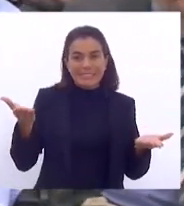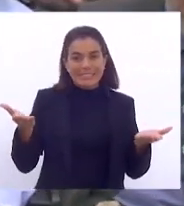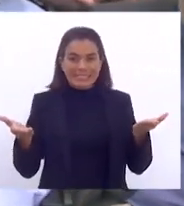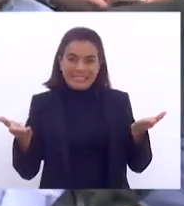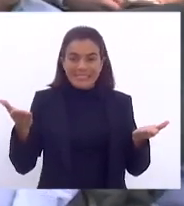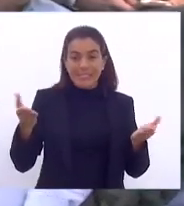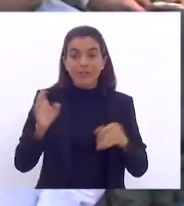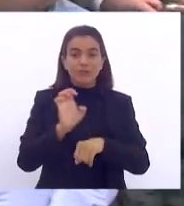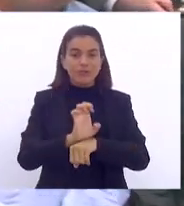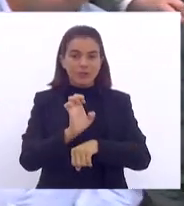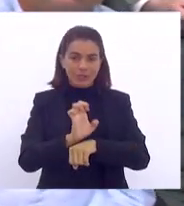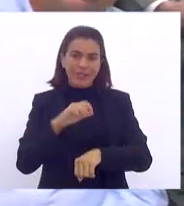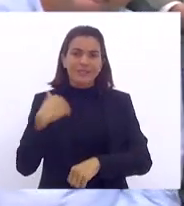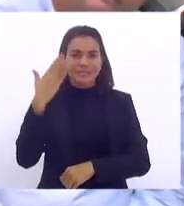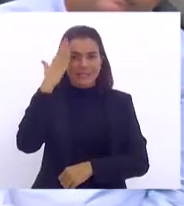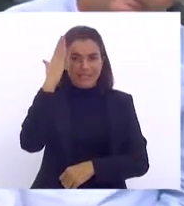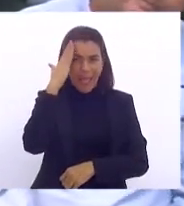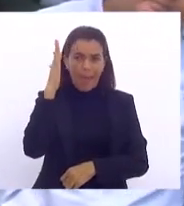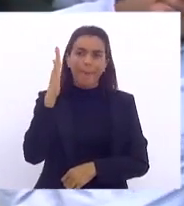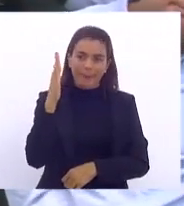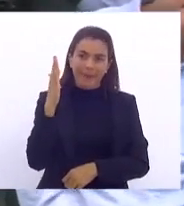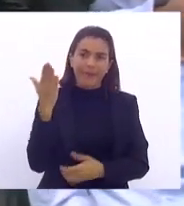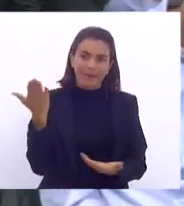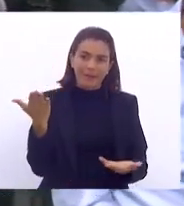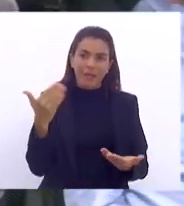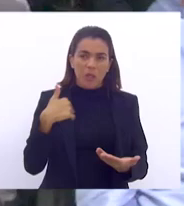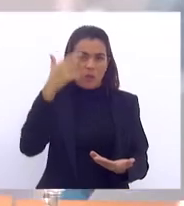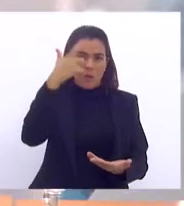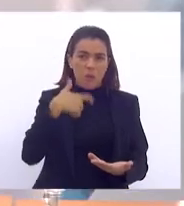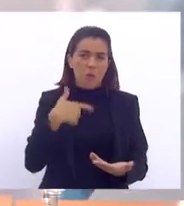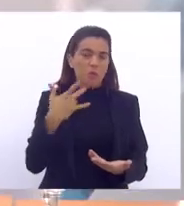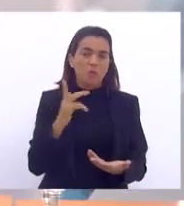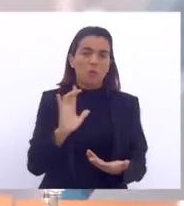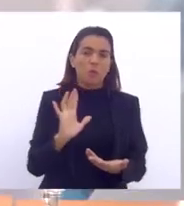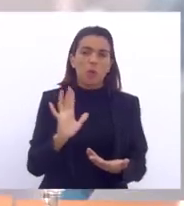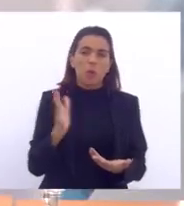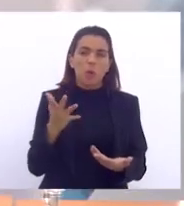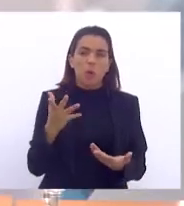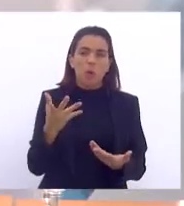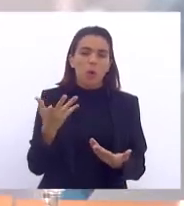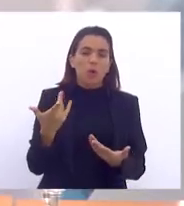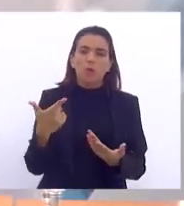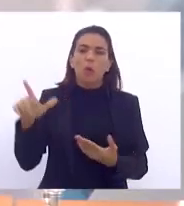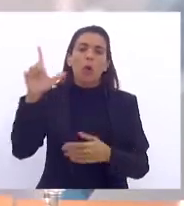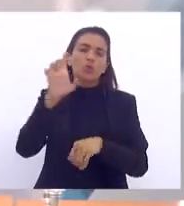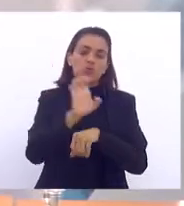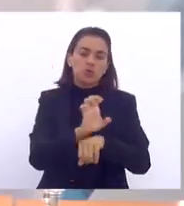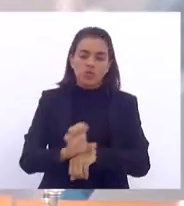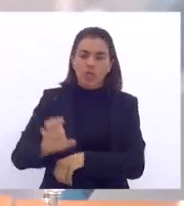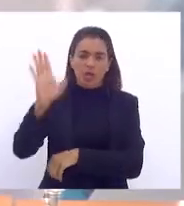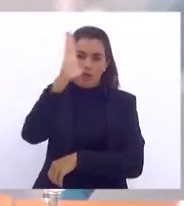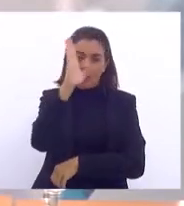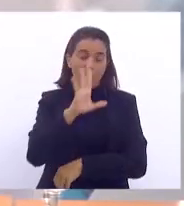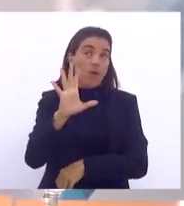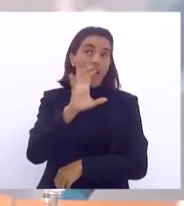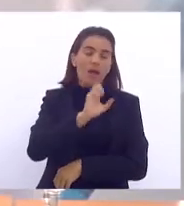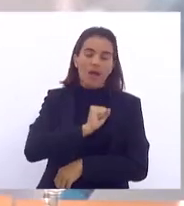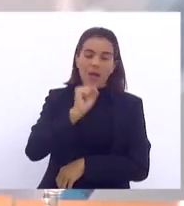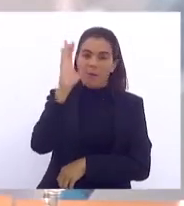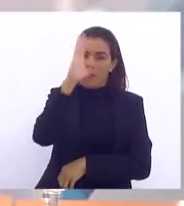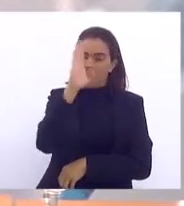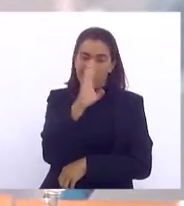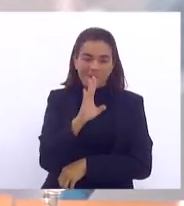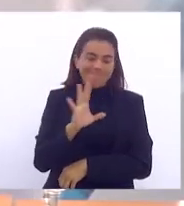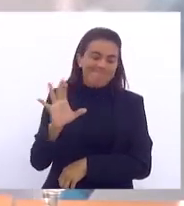num estado que a gente sabe que de verdade e eu não tô aqui me desfazendo dos demais Estados da Federação amo o meu país não